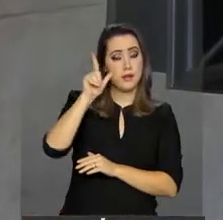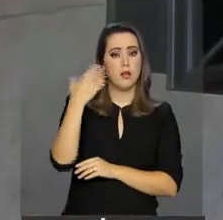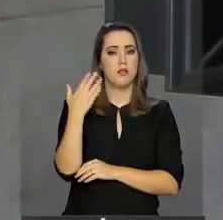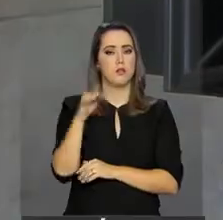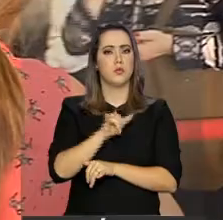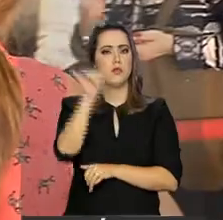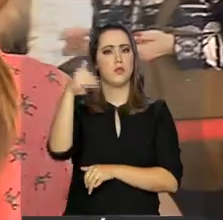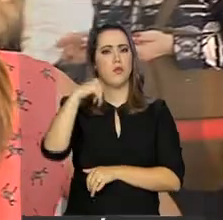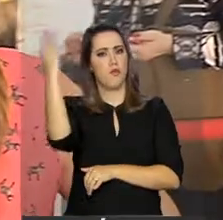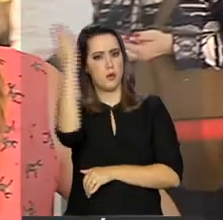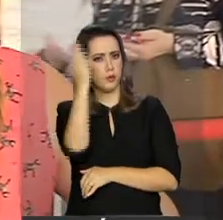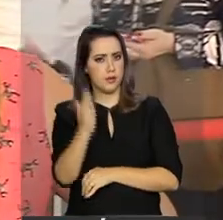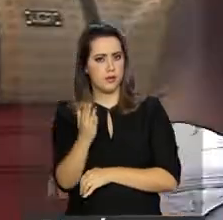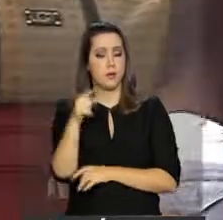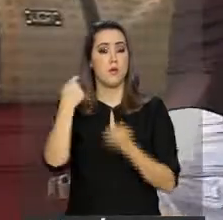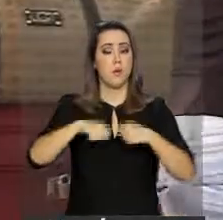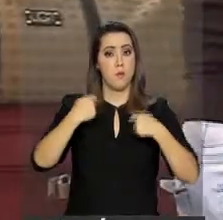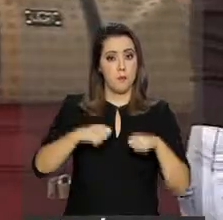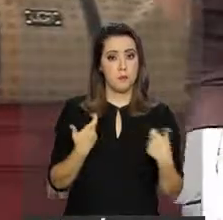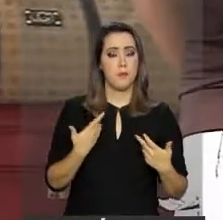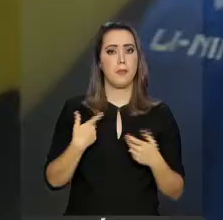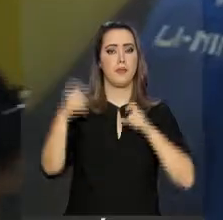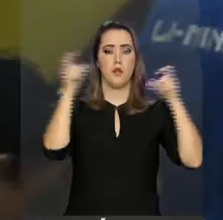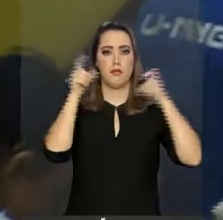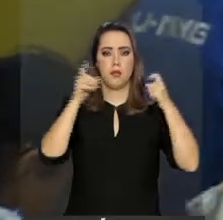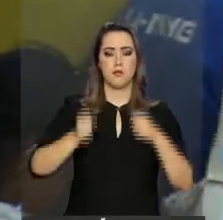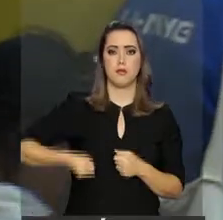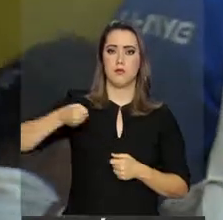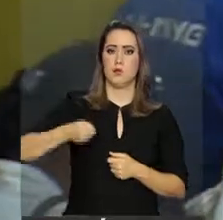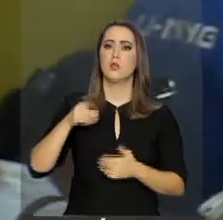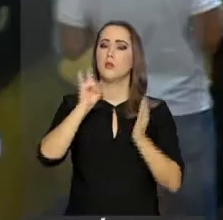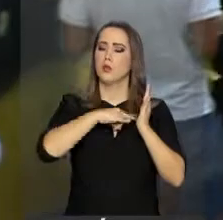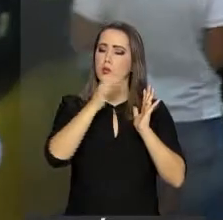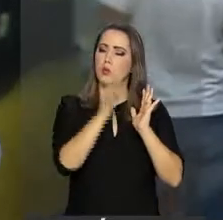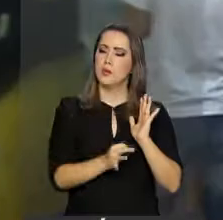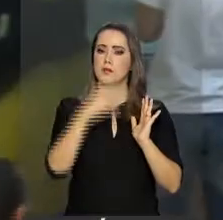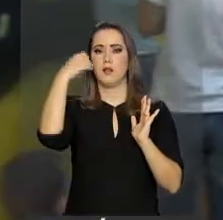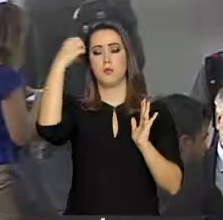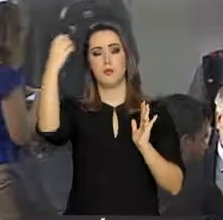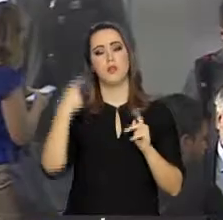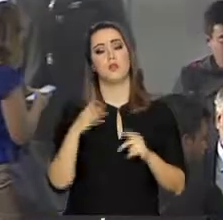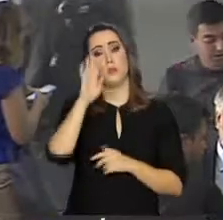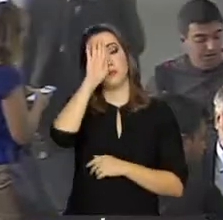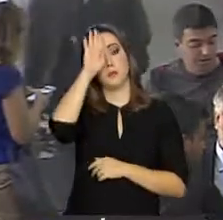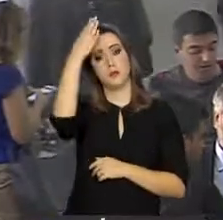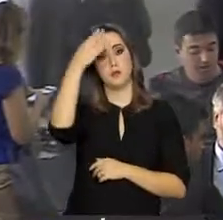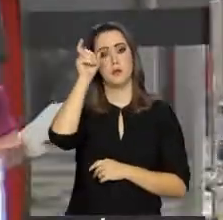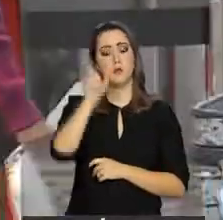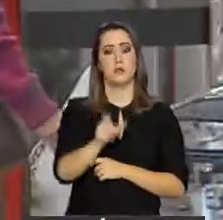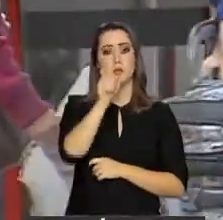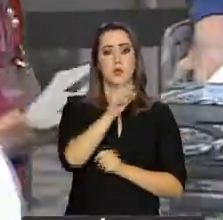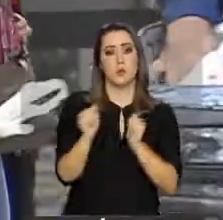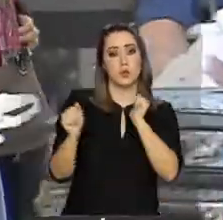internacionais é preciso estar atento às regras de bagagem ea documentação necessária para viajar principalmente para quem